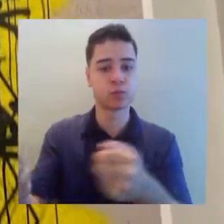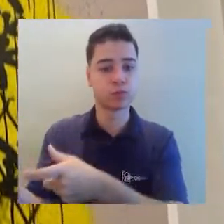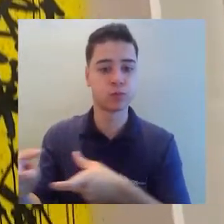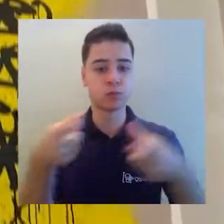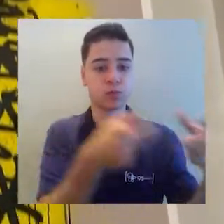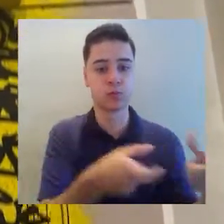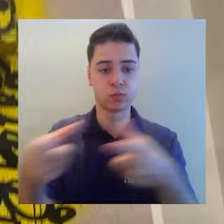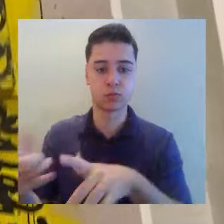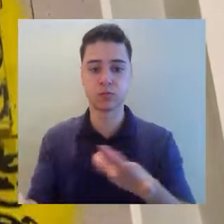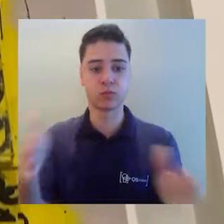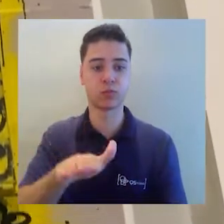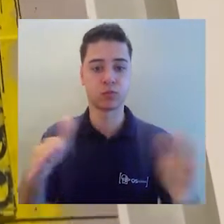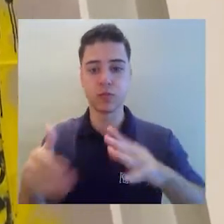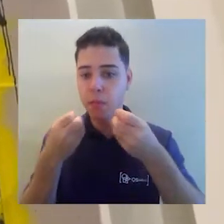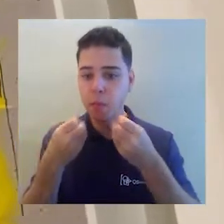lugares.